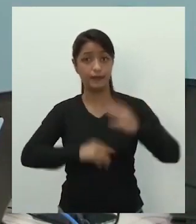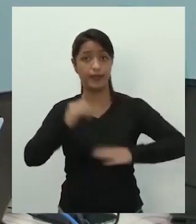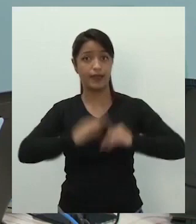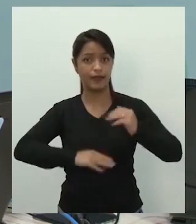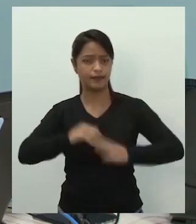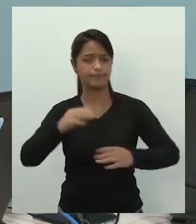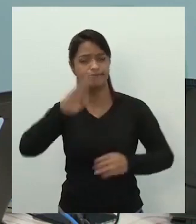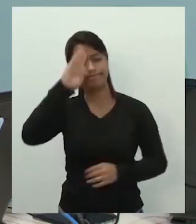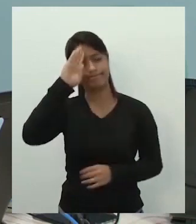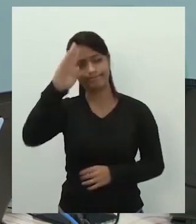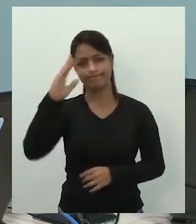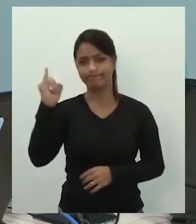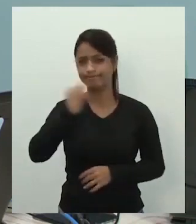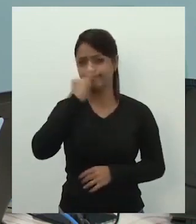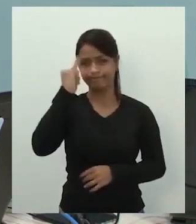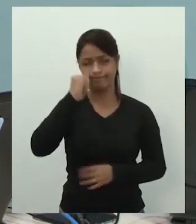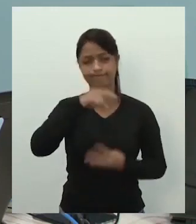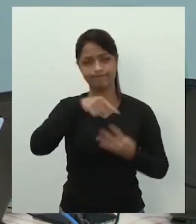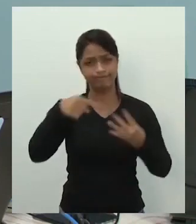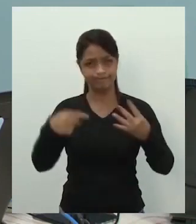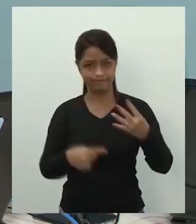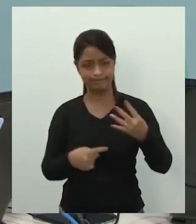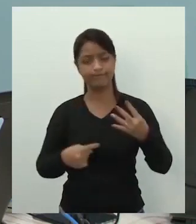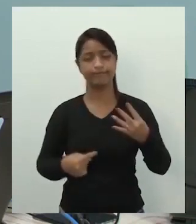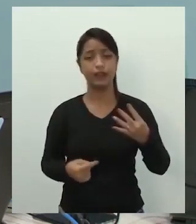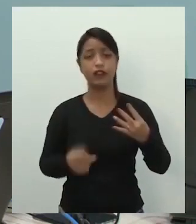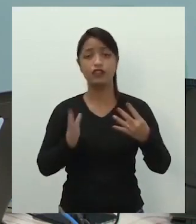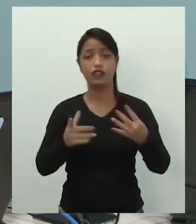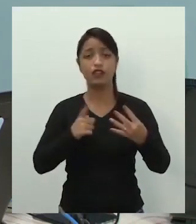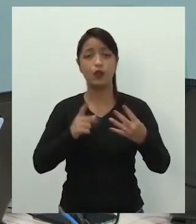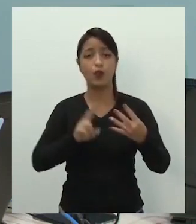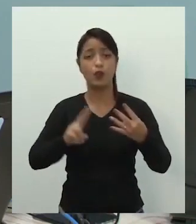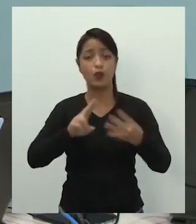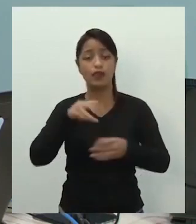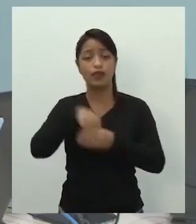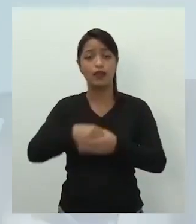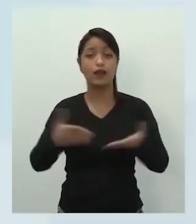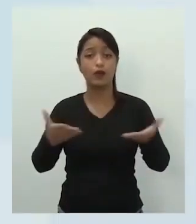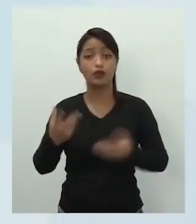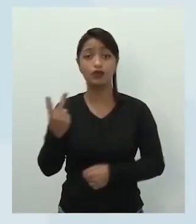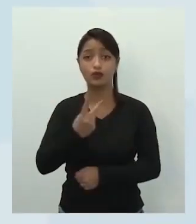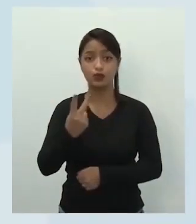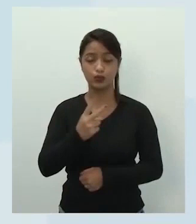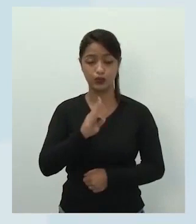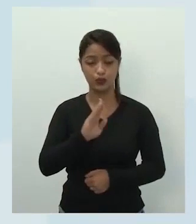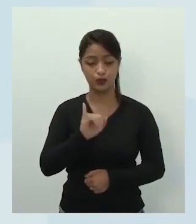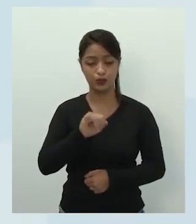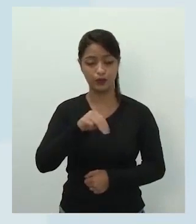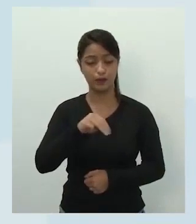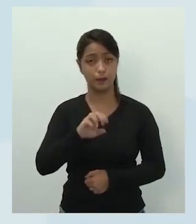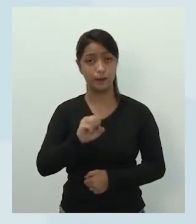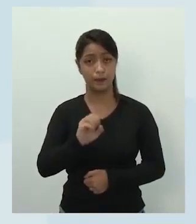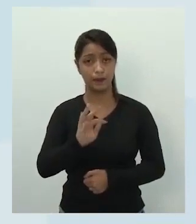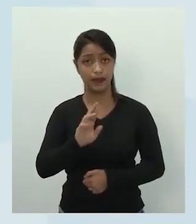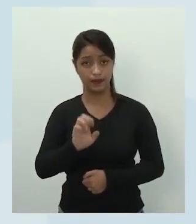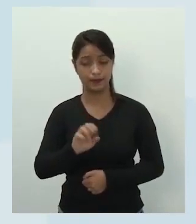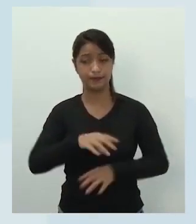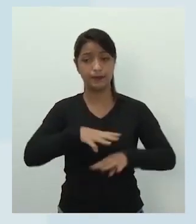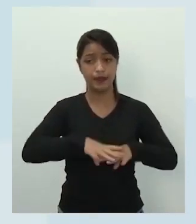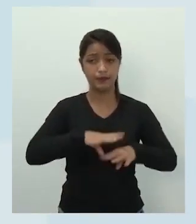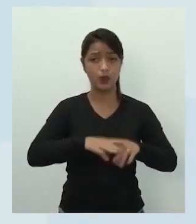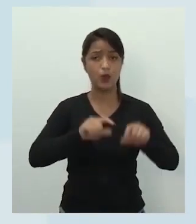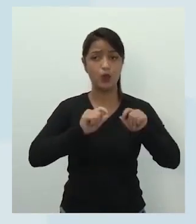essenciais que foram utilizadas, estão sendo utilizadas agora nesse segundo bimestre. Então, em matemática,